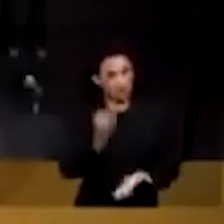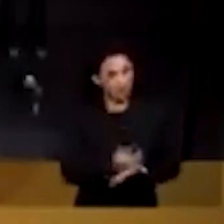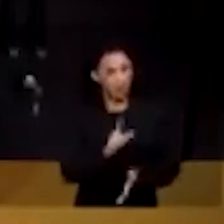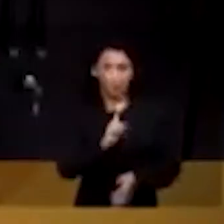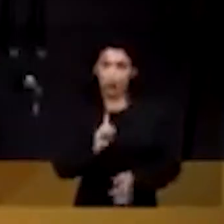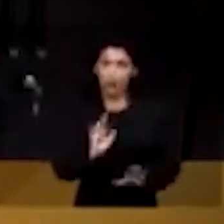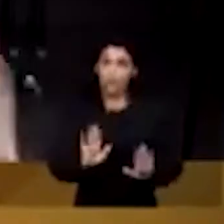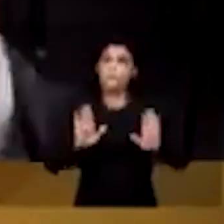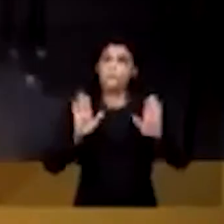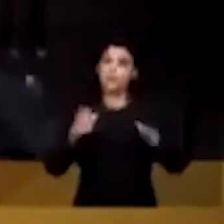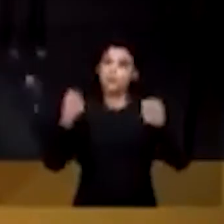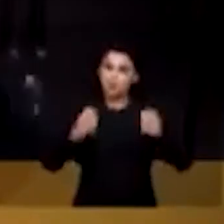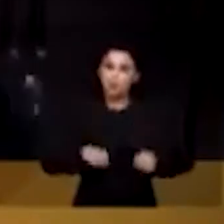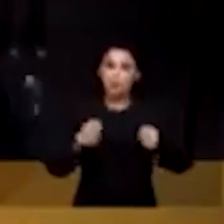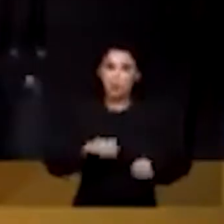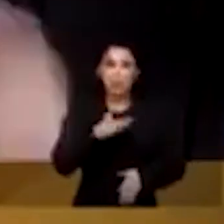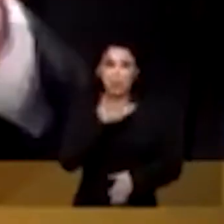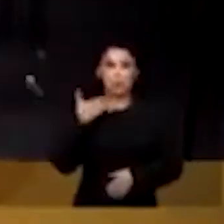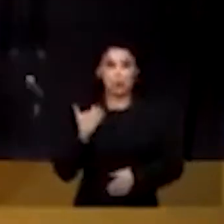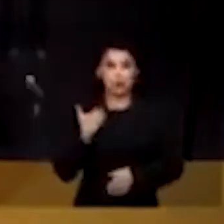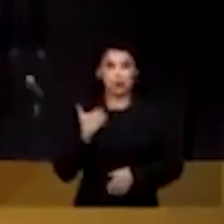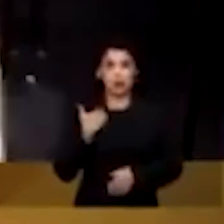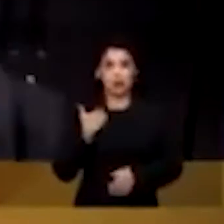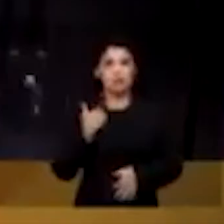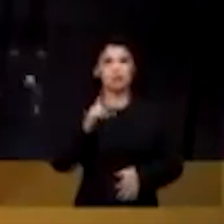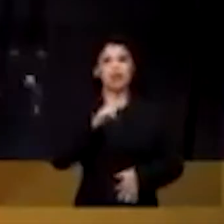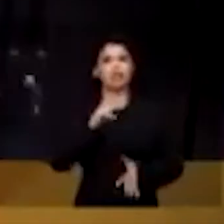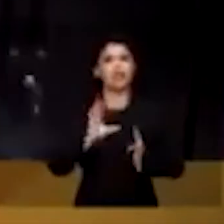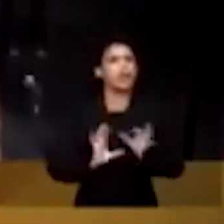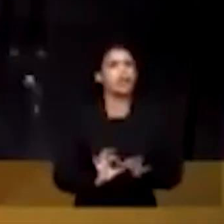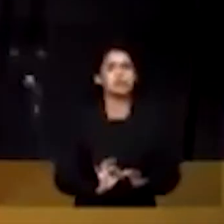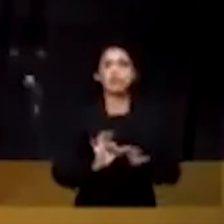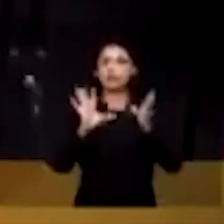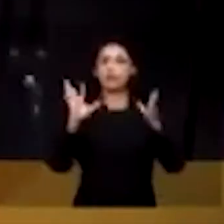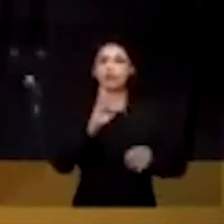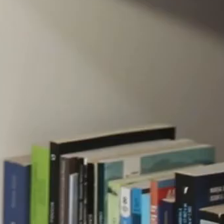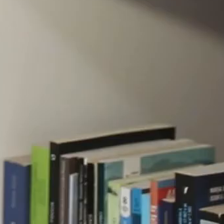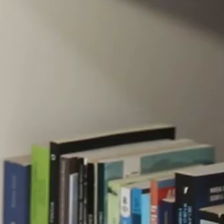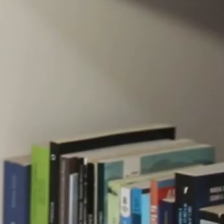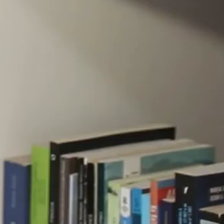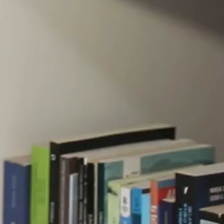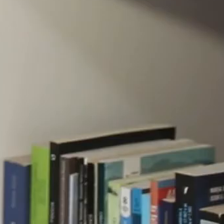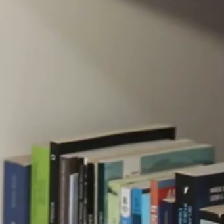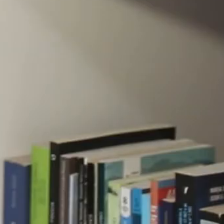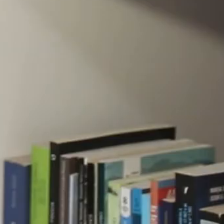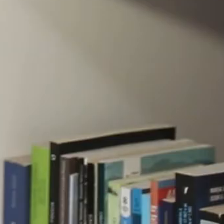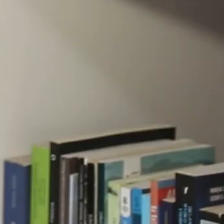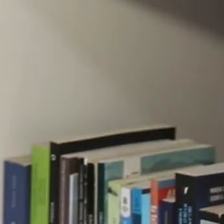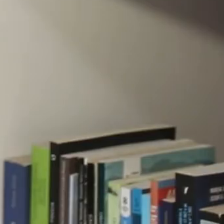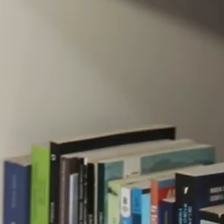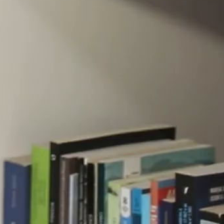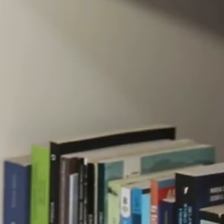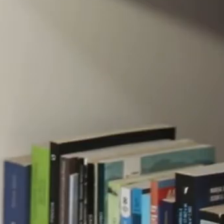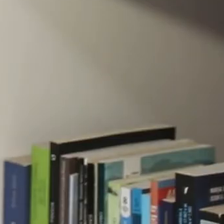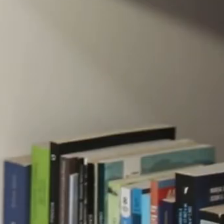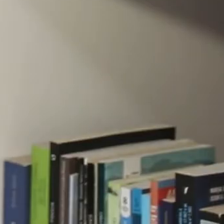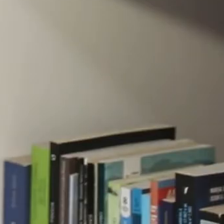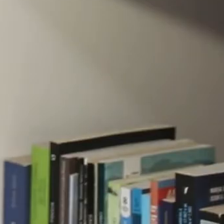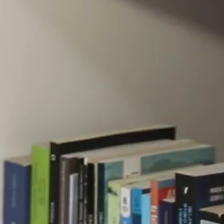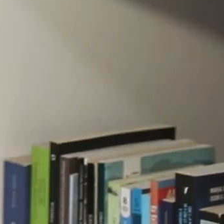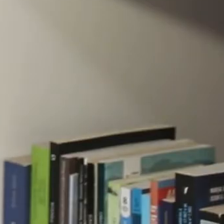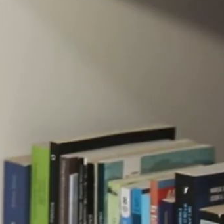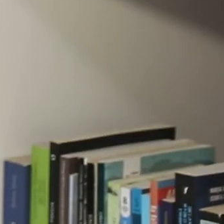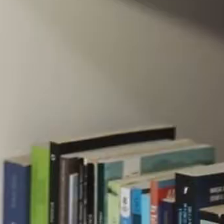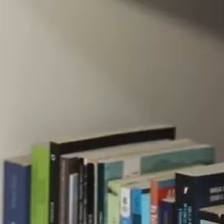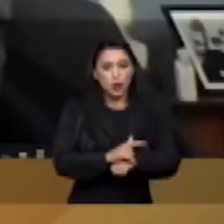a morrer para garantir a liberdade de religião e de culto. Quando começou a votar, o ministro Gilmar já deu o